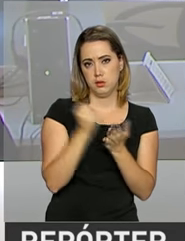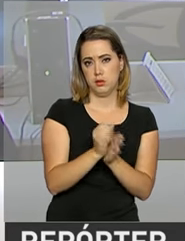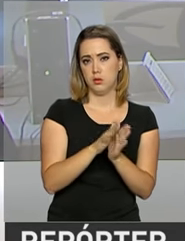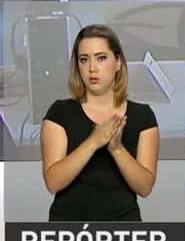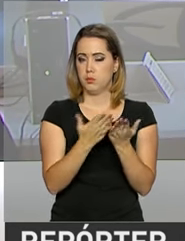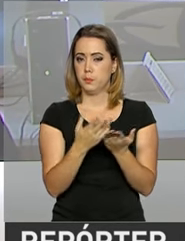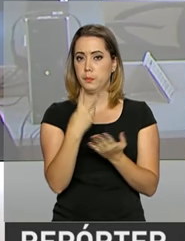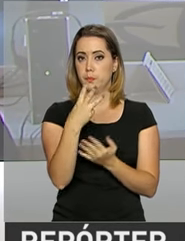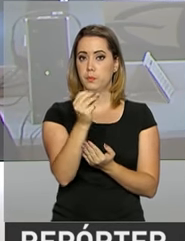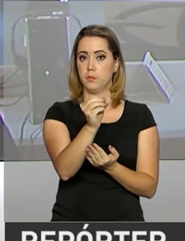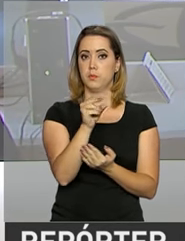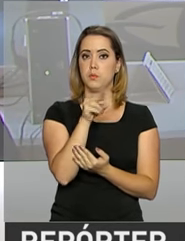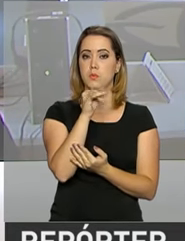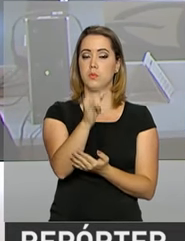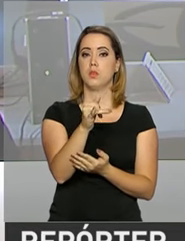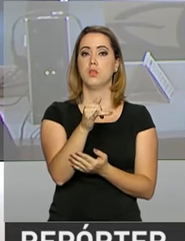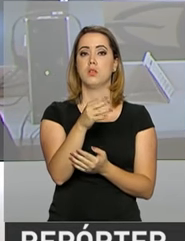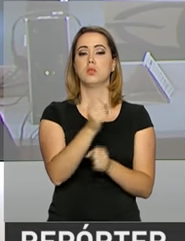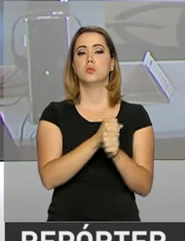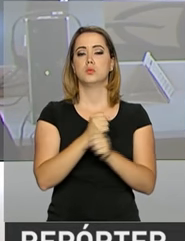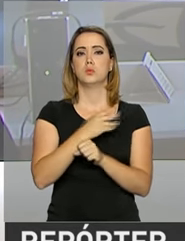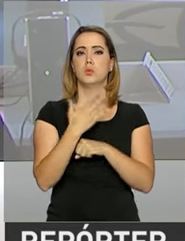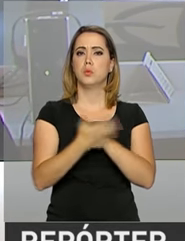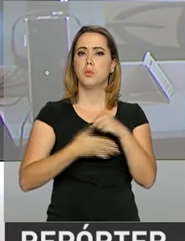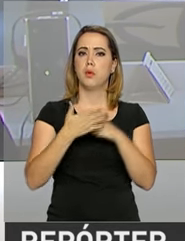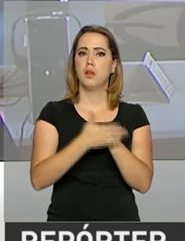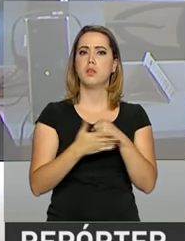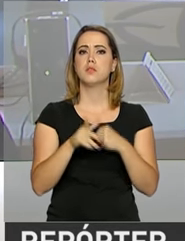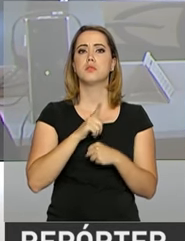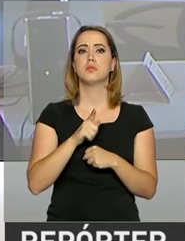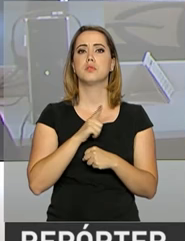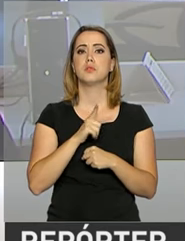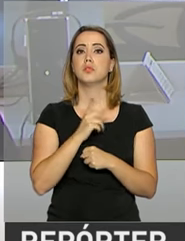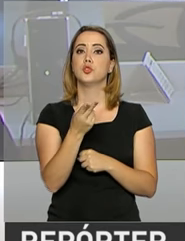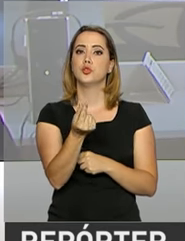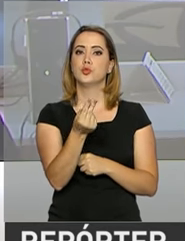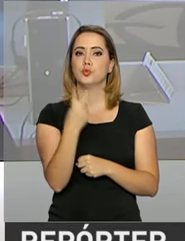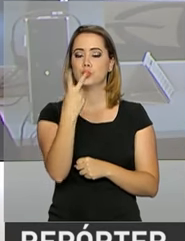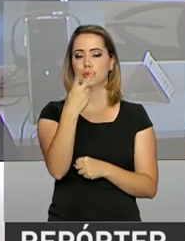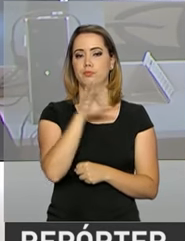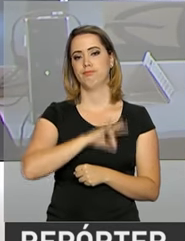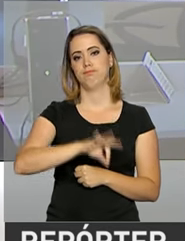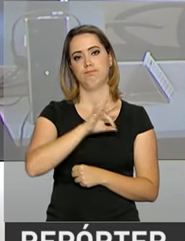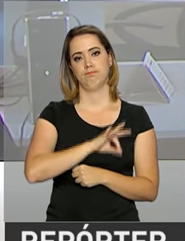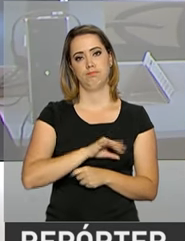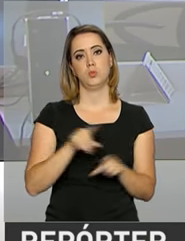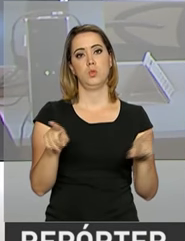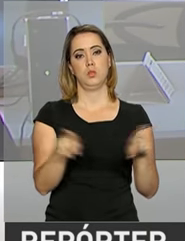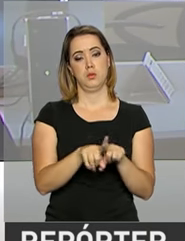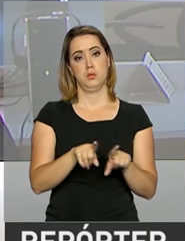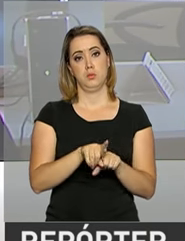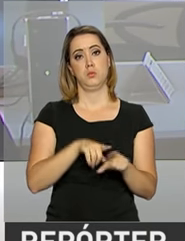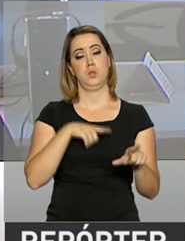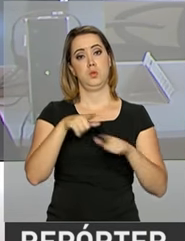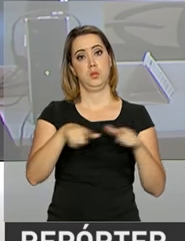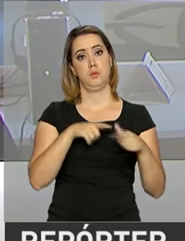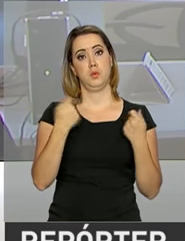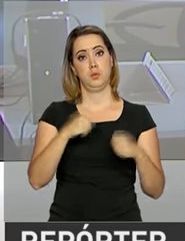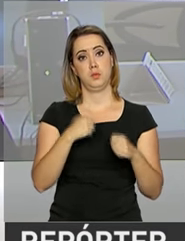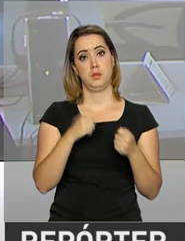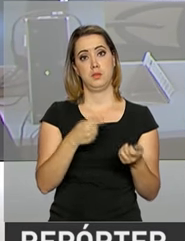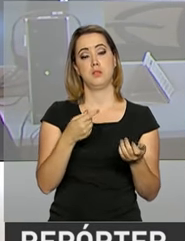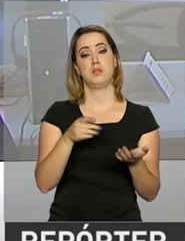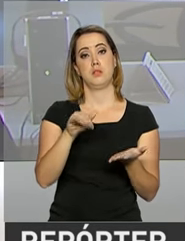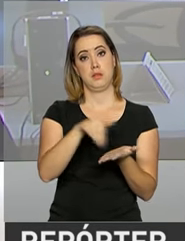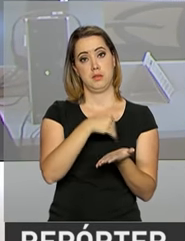pelo menos 30 dias no ano base e teve remuneração média de até dois salários mínimos Além disso o trabalhador deve estar inscrito no